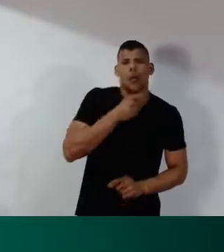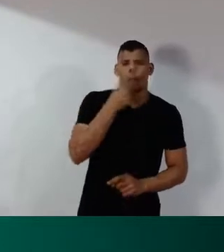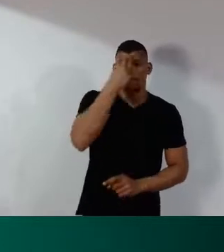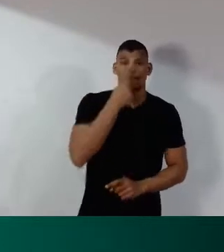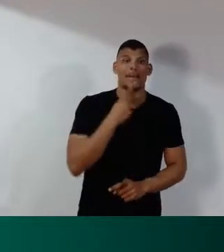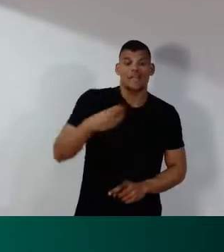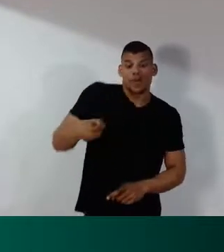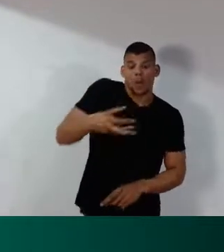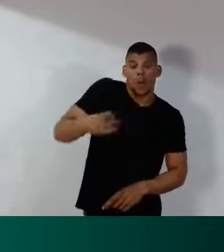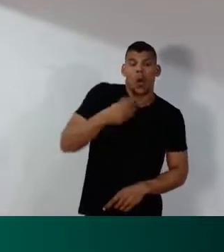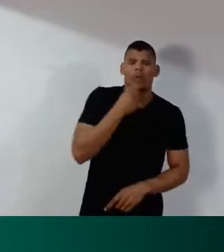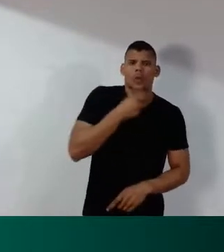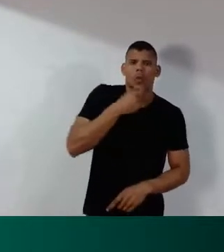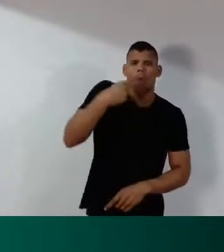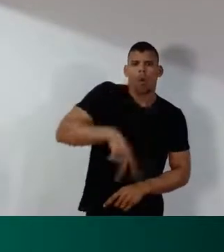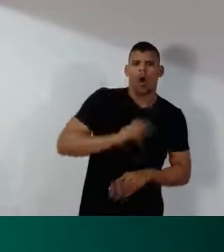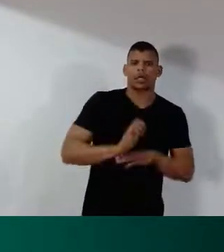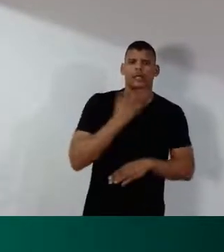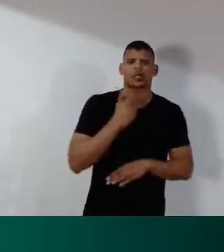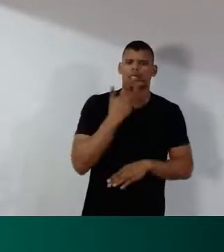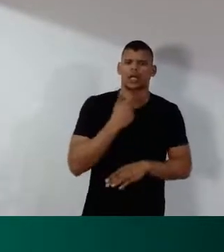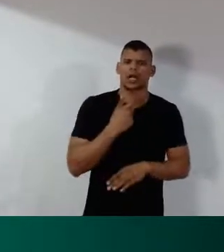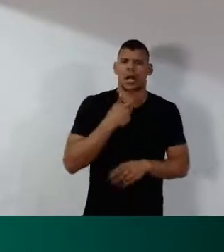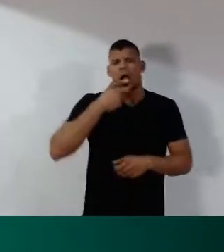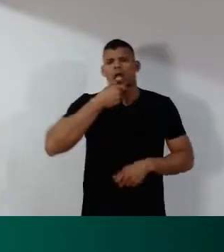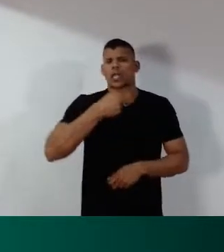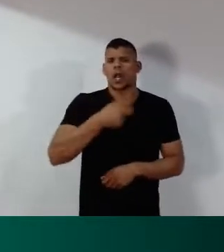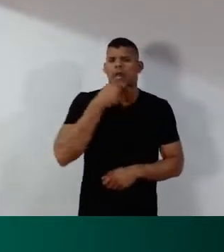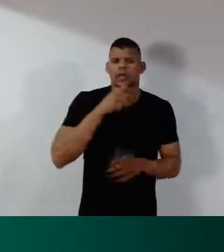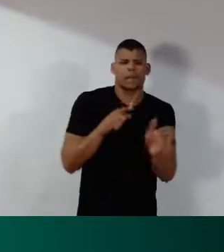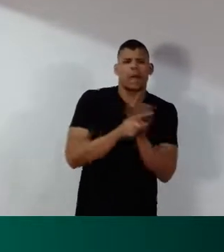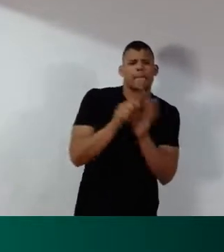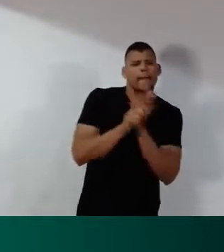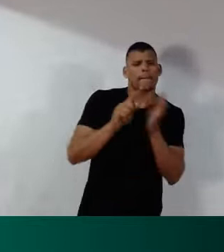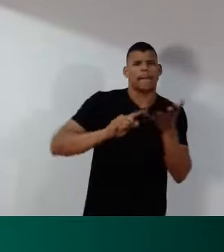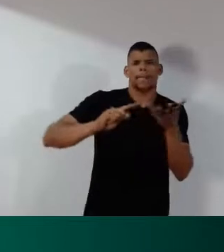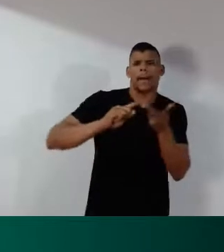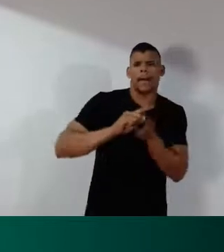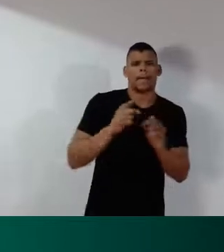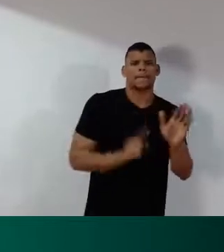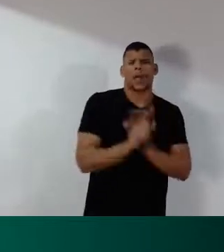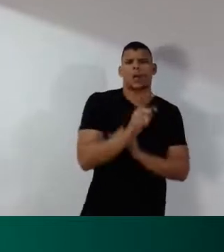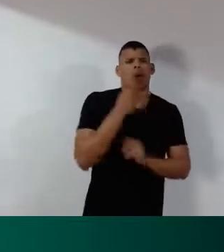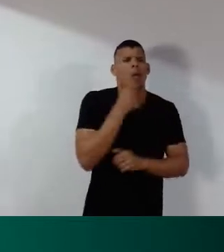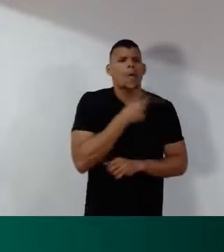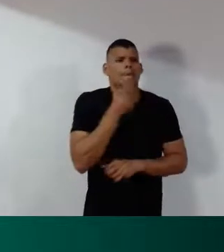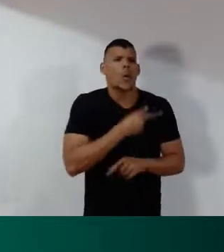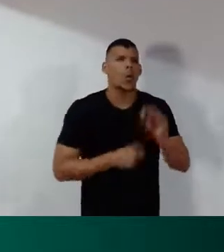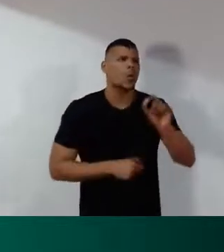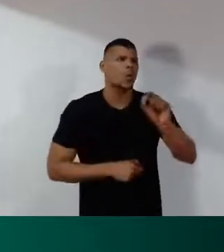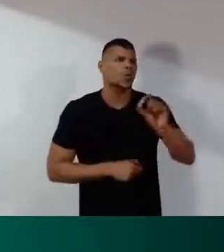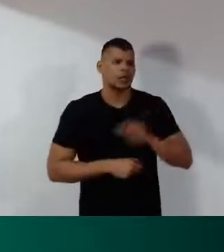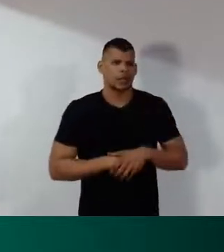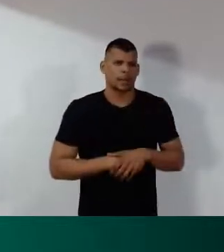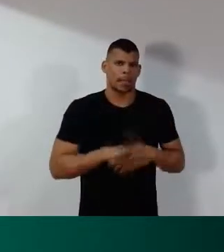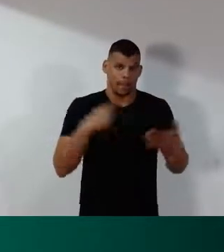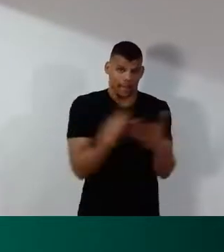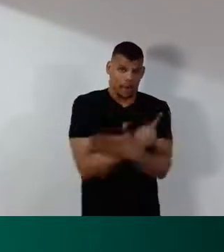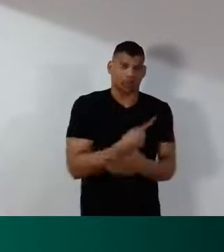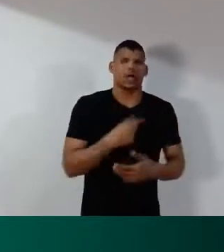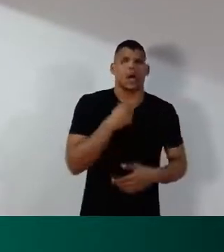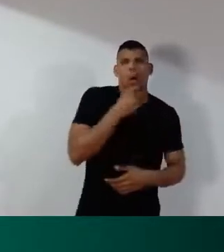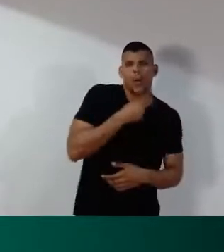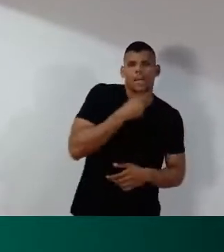humor e para avisar entraves para o monte de cearense e tal e perguntaram qual é o que é humor né O que você lembra de um oi tá na televisão